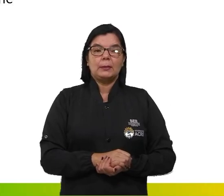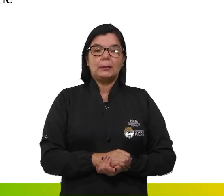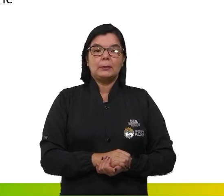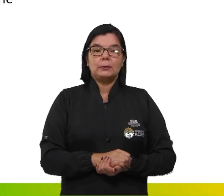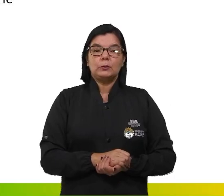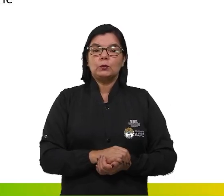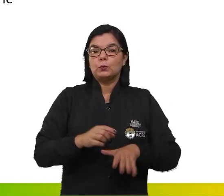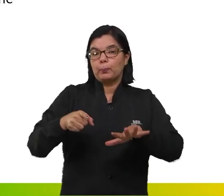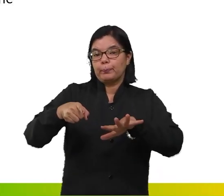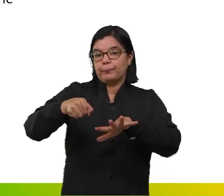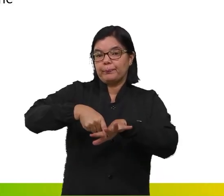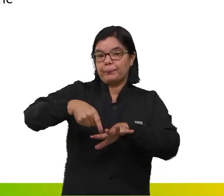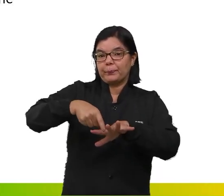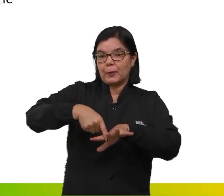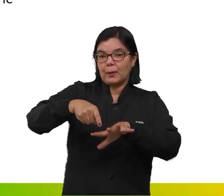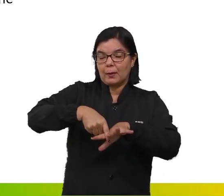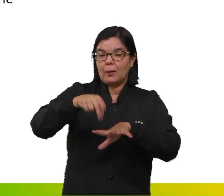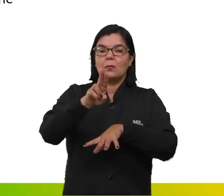Pés.